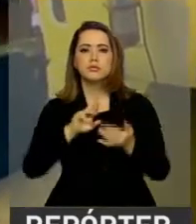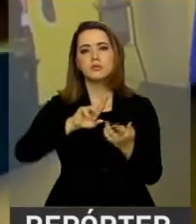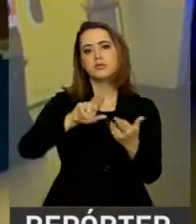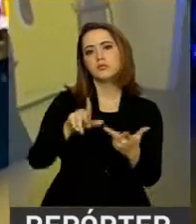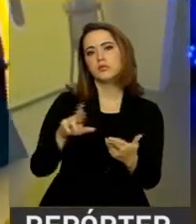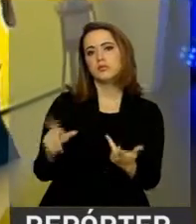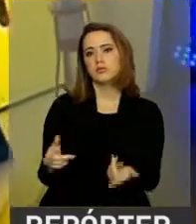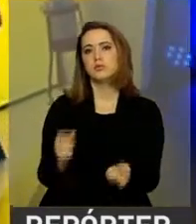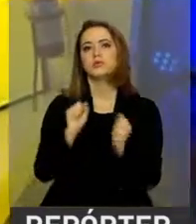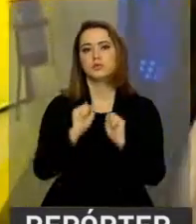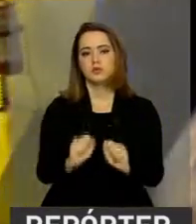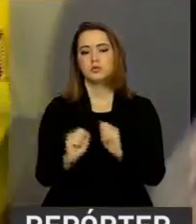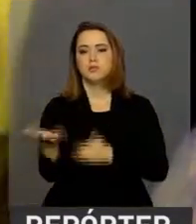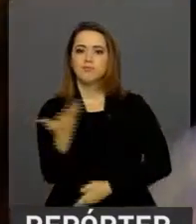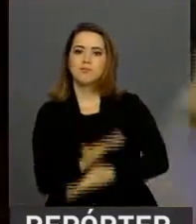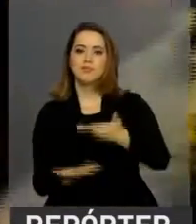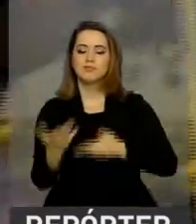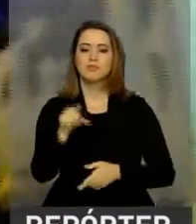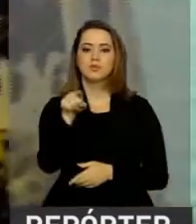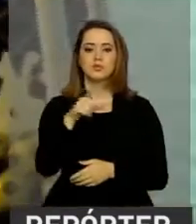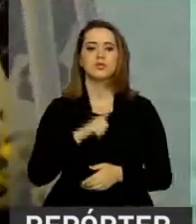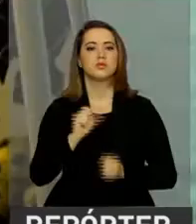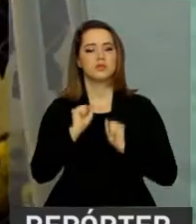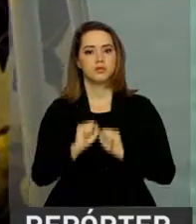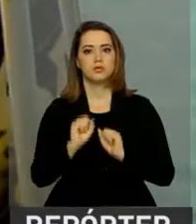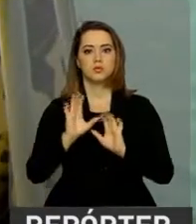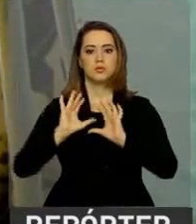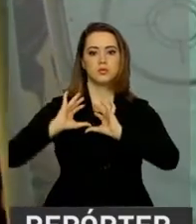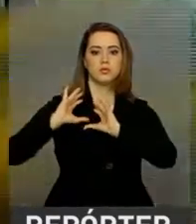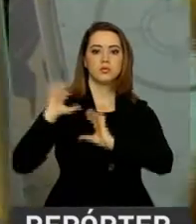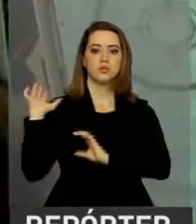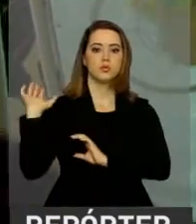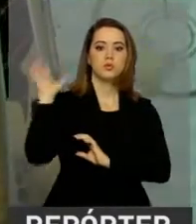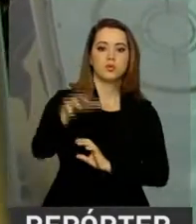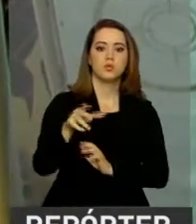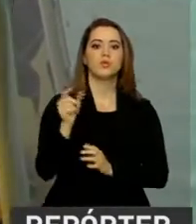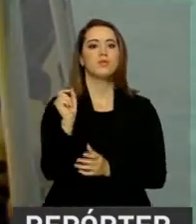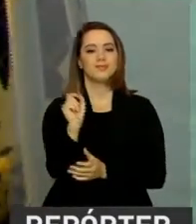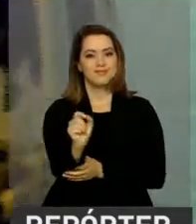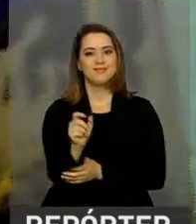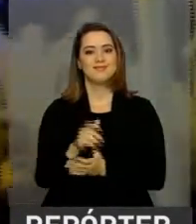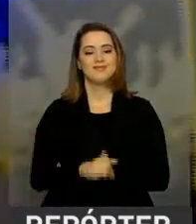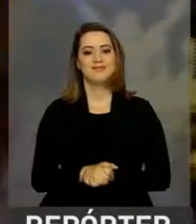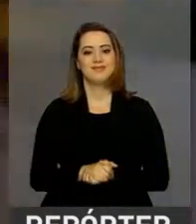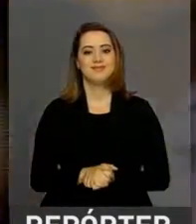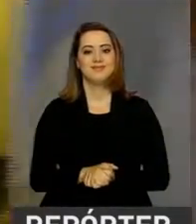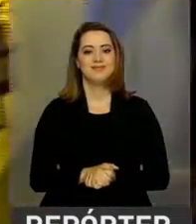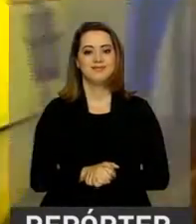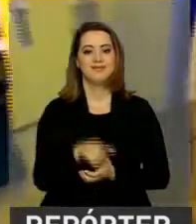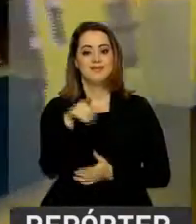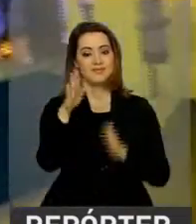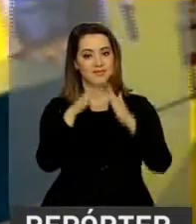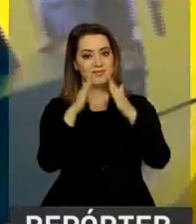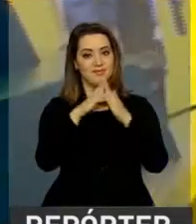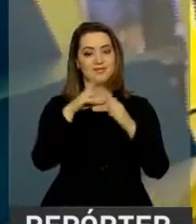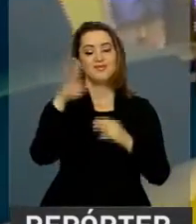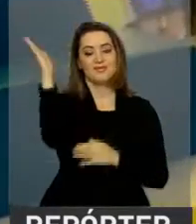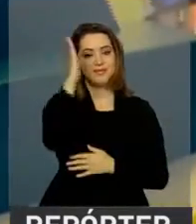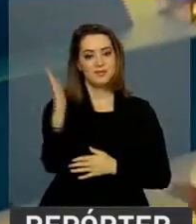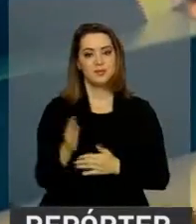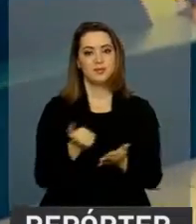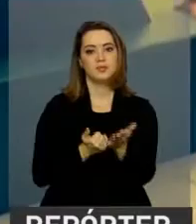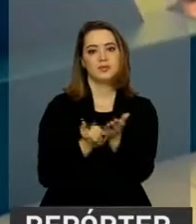oportunidades de interação. Uma delas é essa aqui, ó. Vou tentar fazer um gol no handball acertando o alvo. A Casa Brasil começa